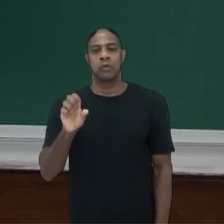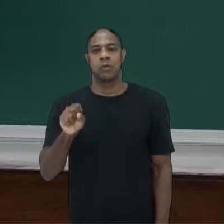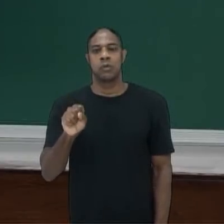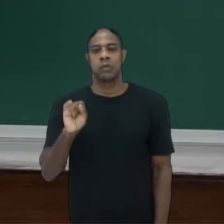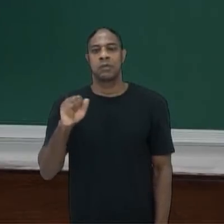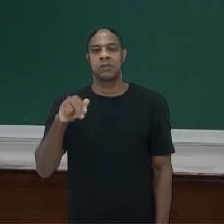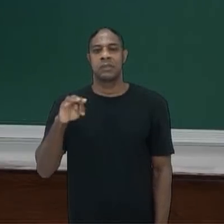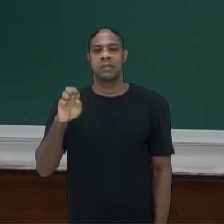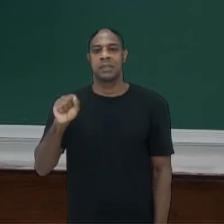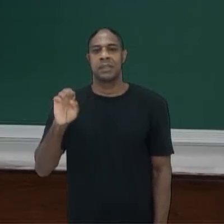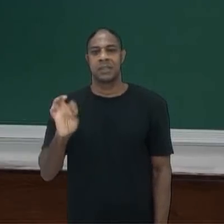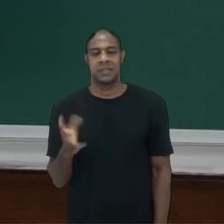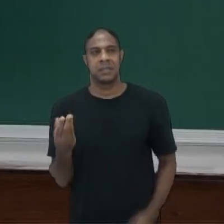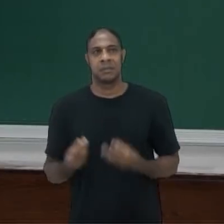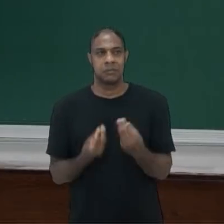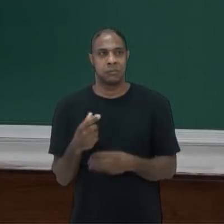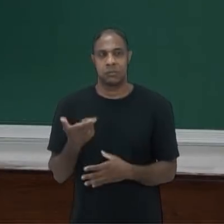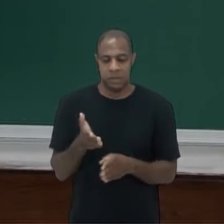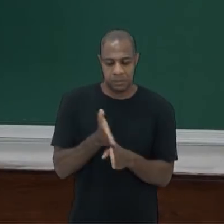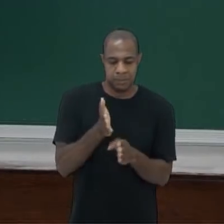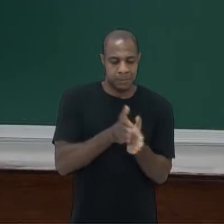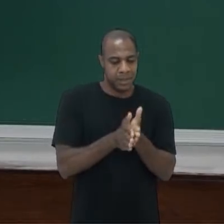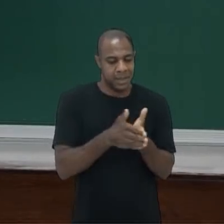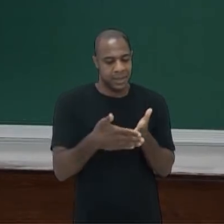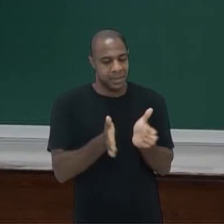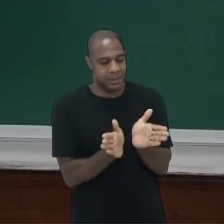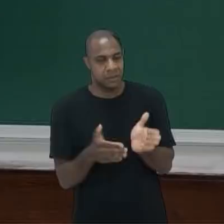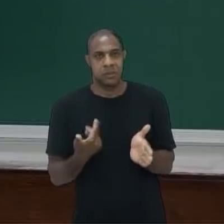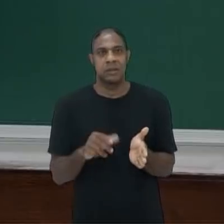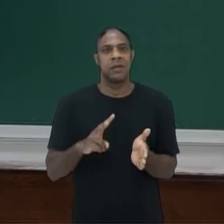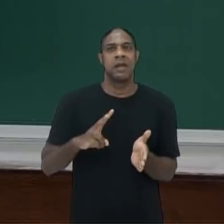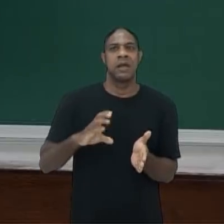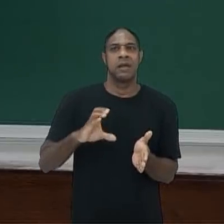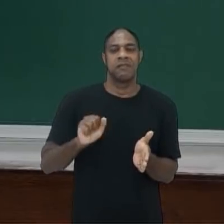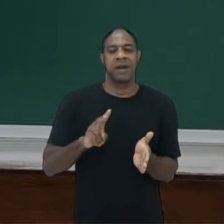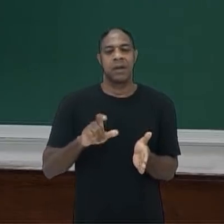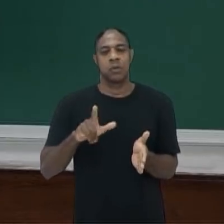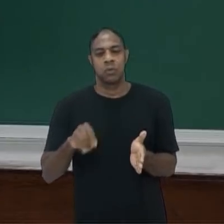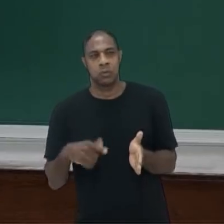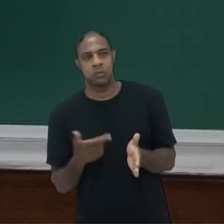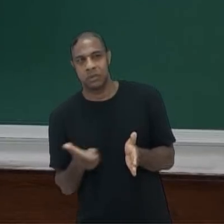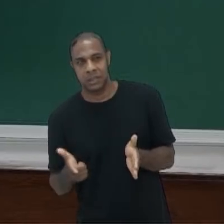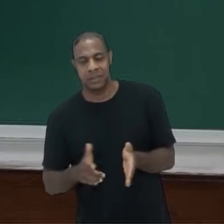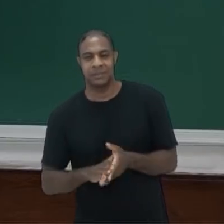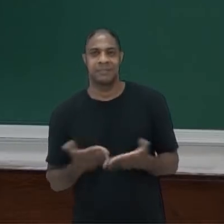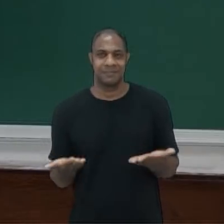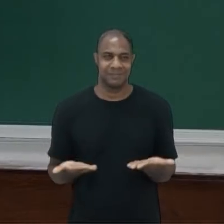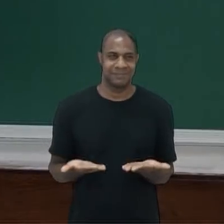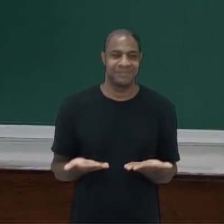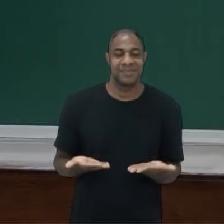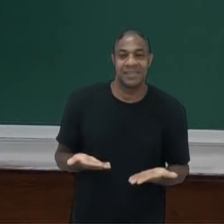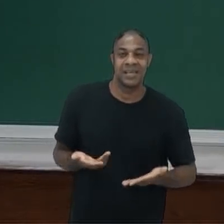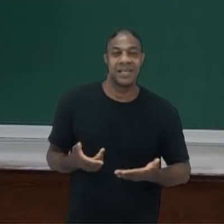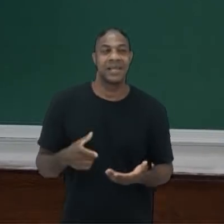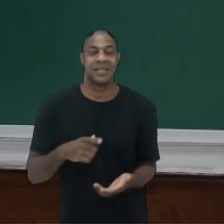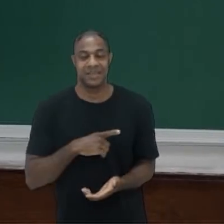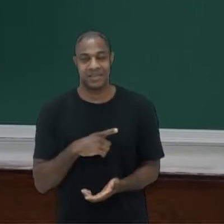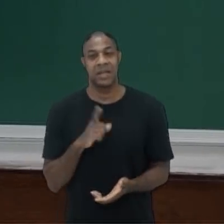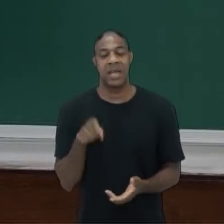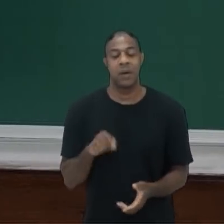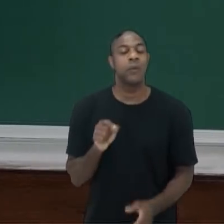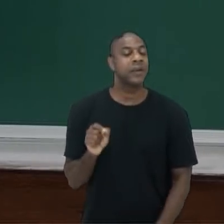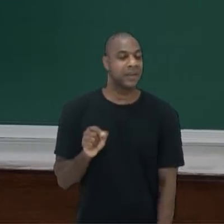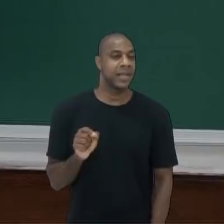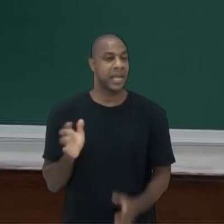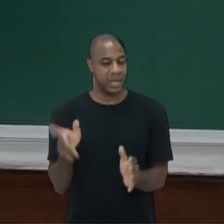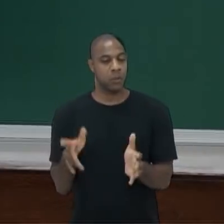parede celular, não têm vacúolos, né, de suco celular, não possuem plastos. Então, eles são